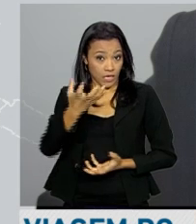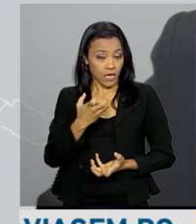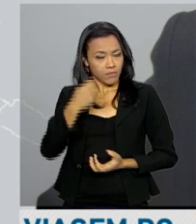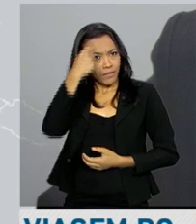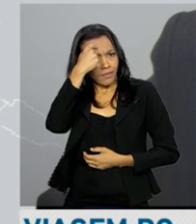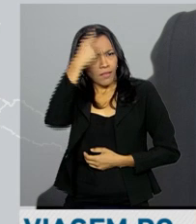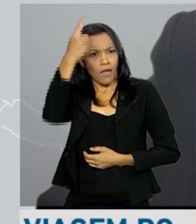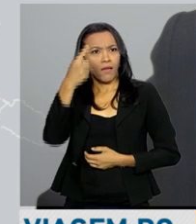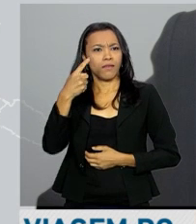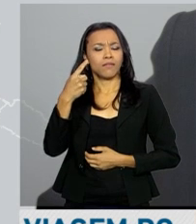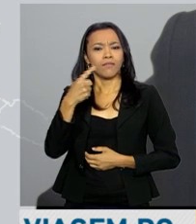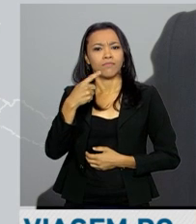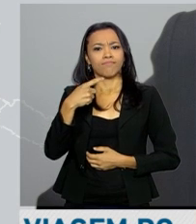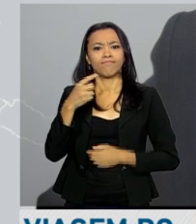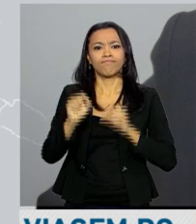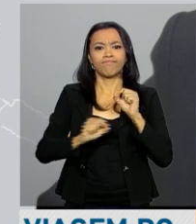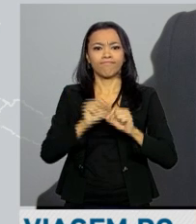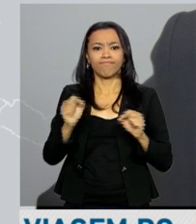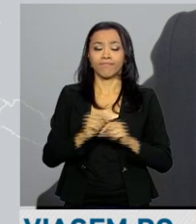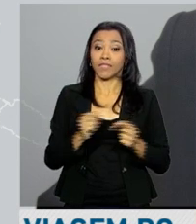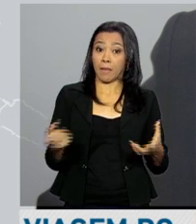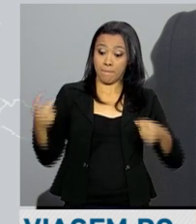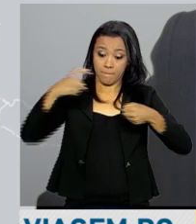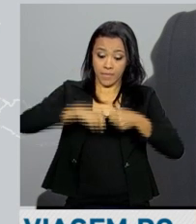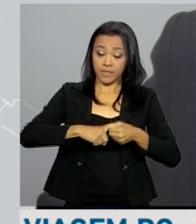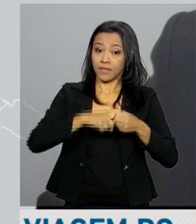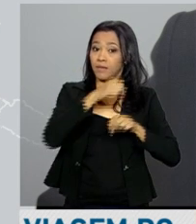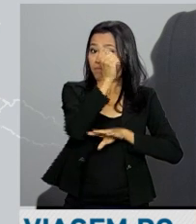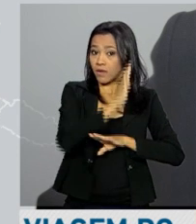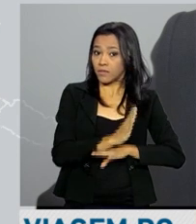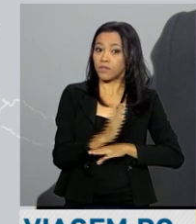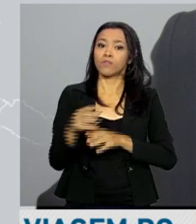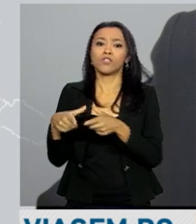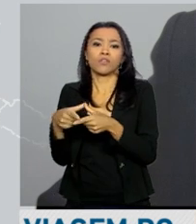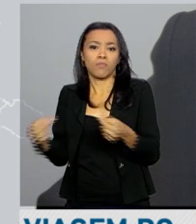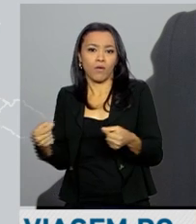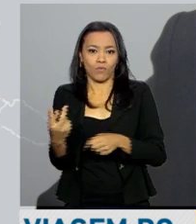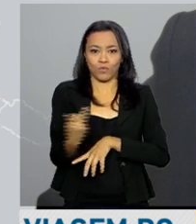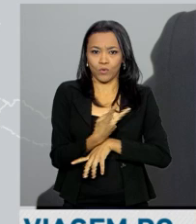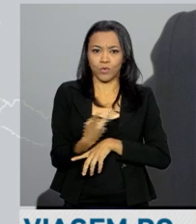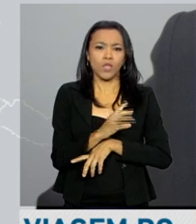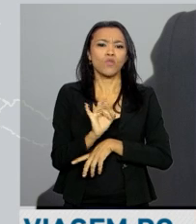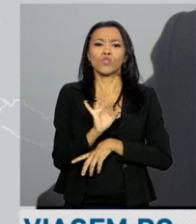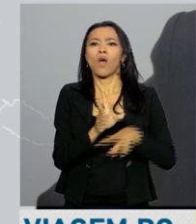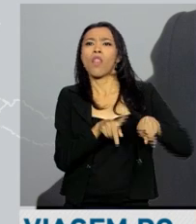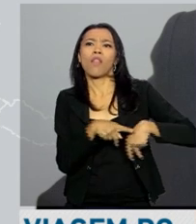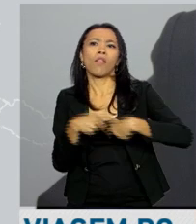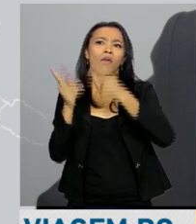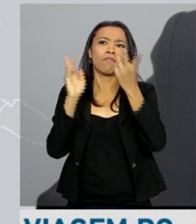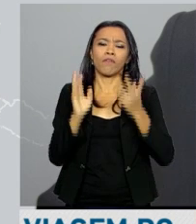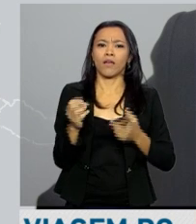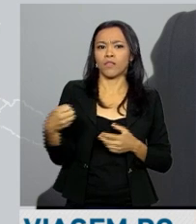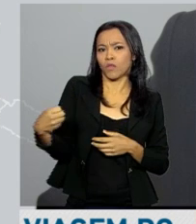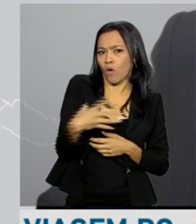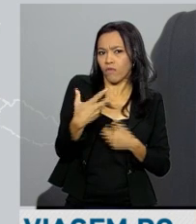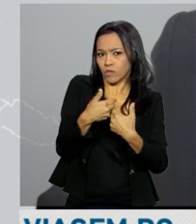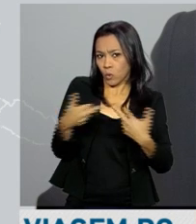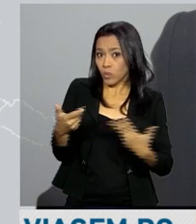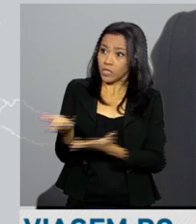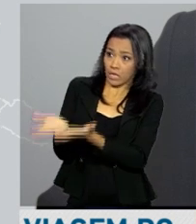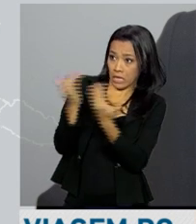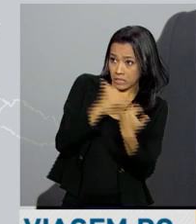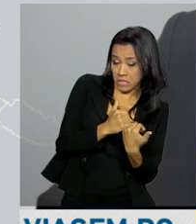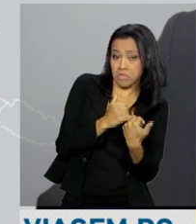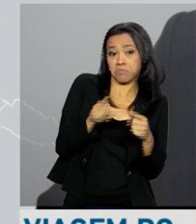eh da parceria Brasil Japão não apenas levar novos investimentos japoneses para o Brasil como